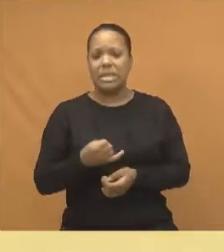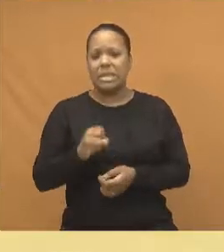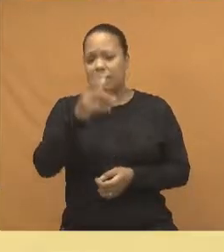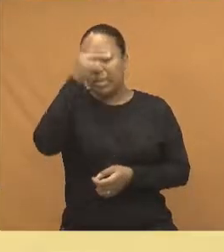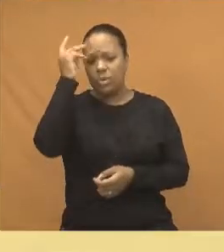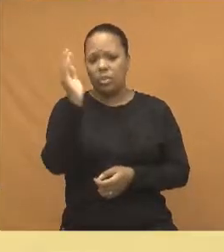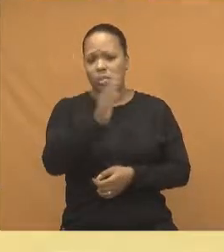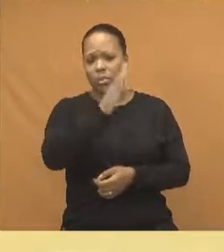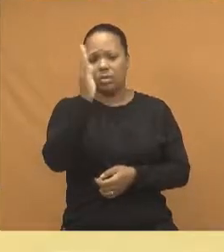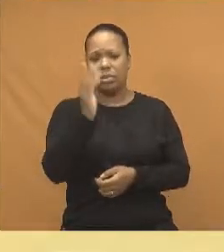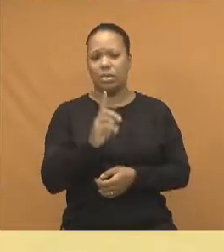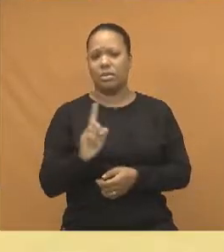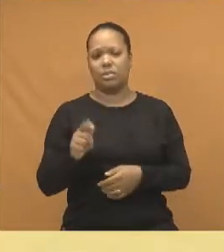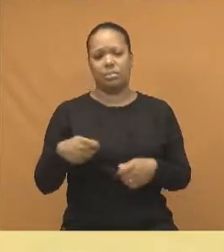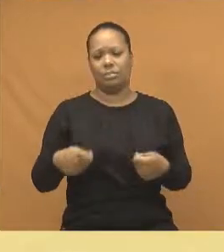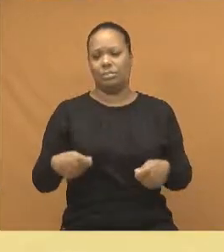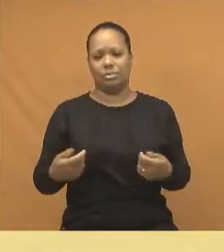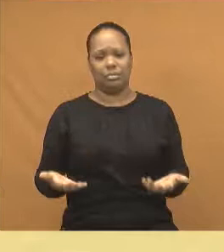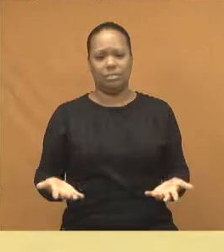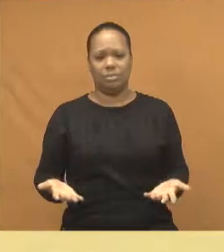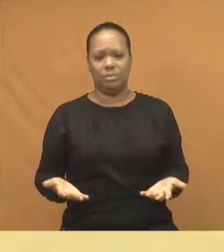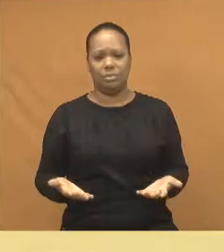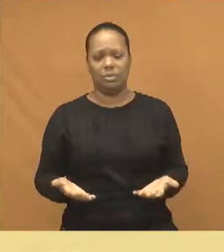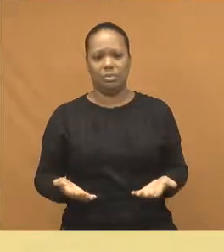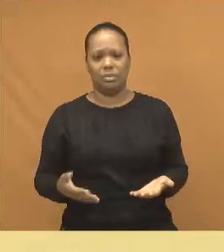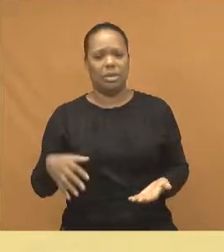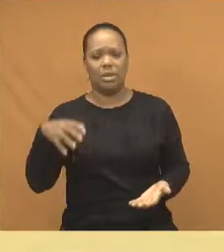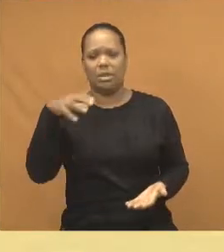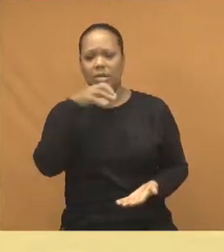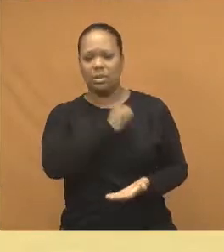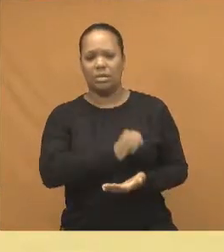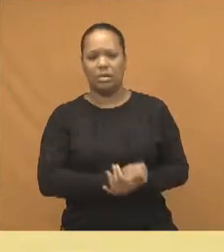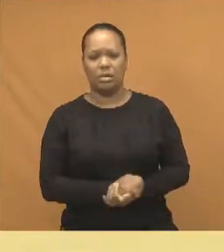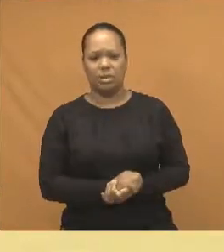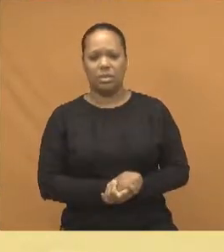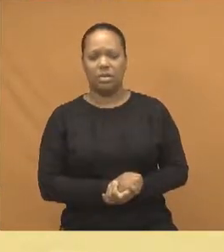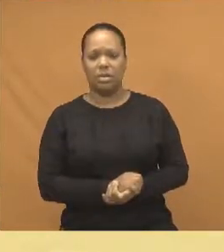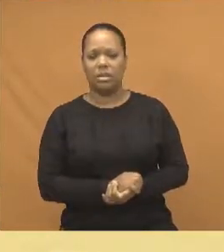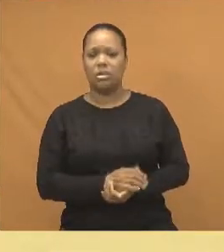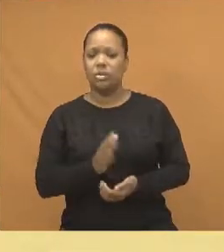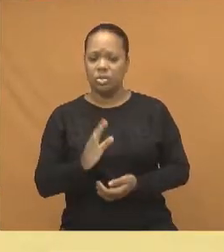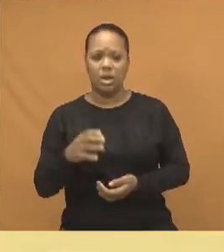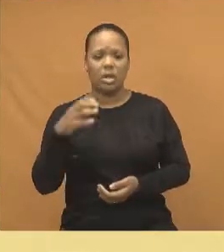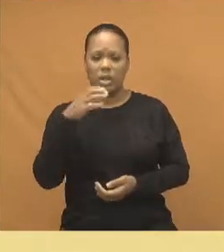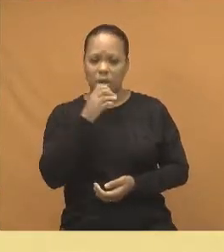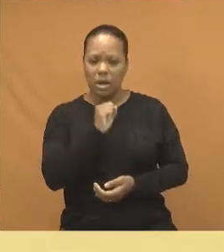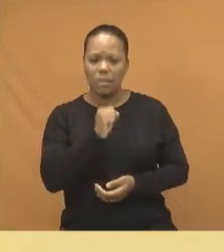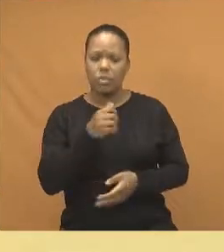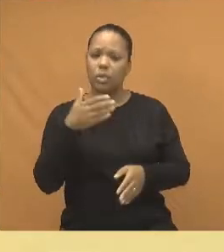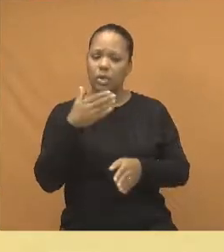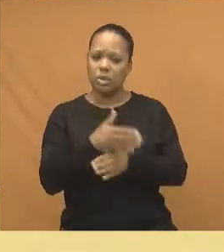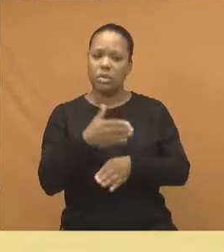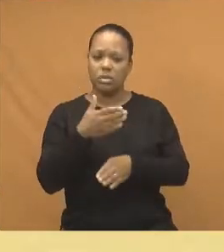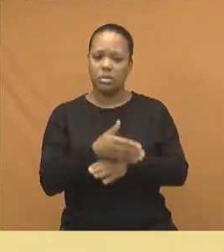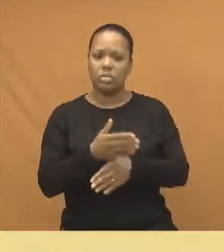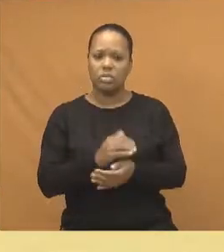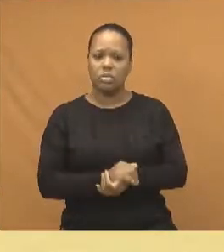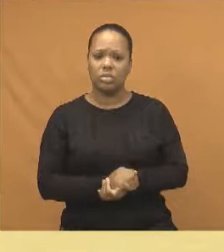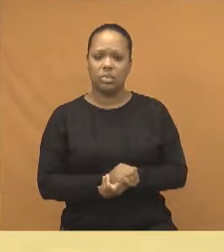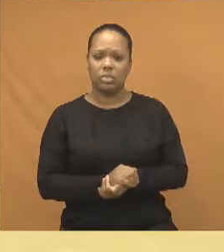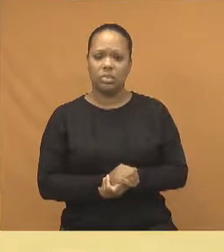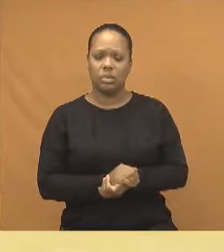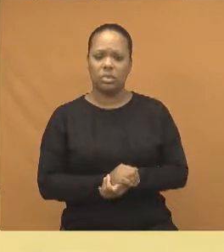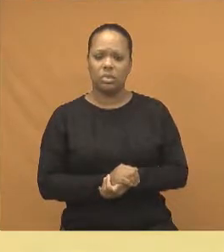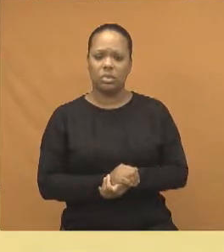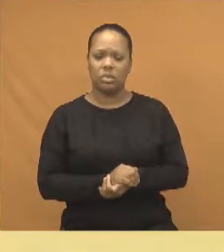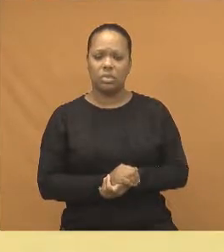passando mal, ela não precisa de emergência, de nada, porque já vai ser atendida. Então, se a